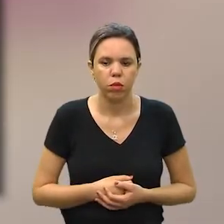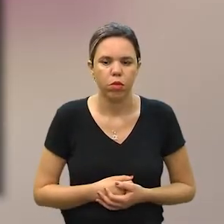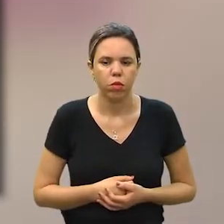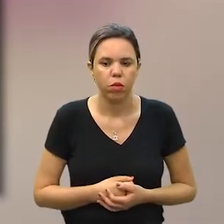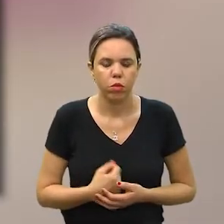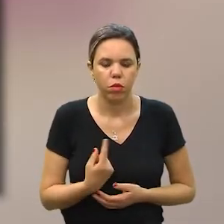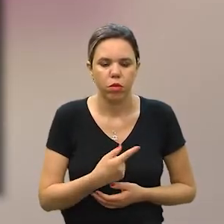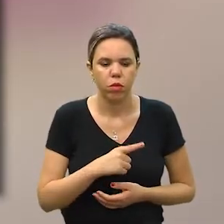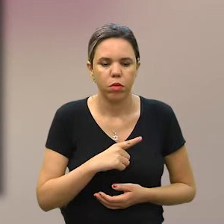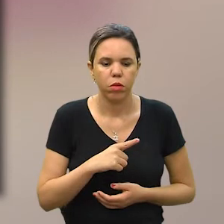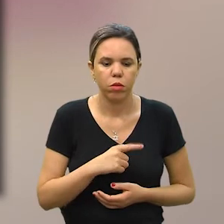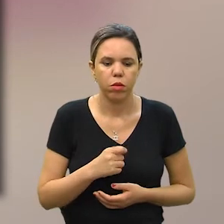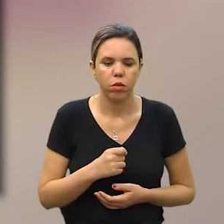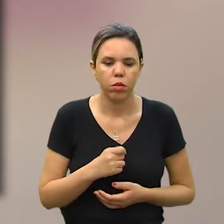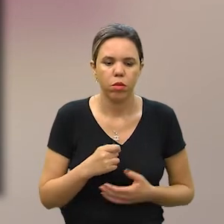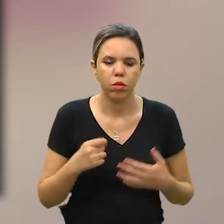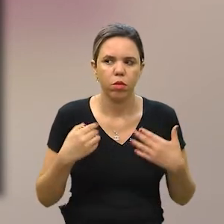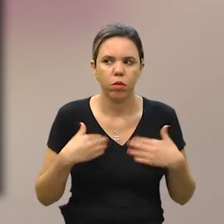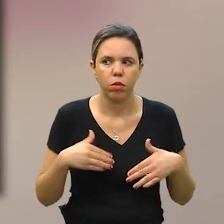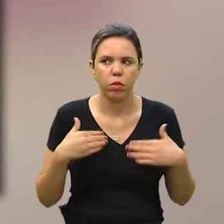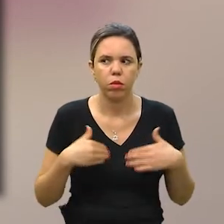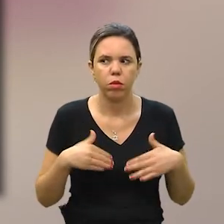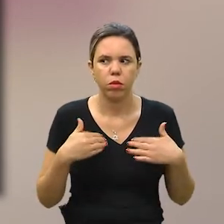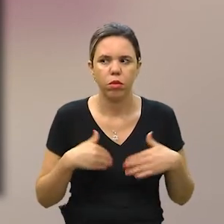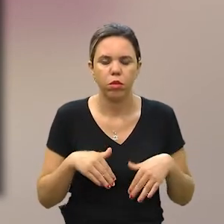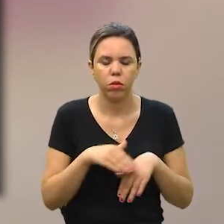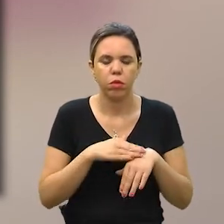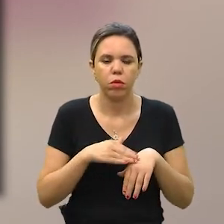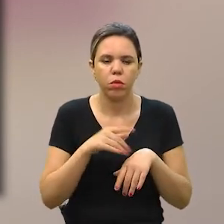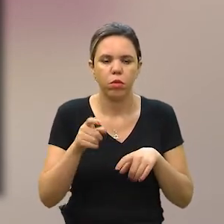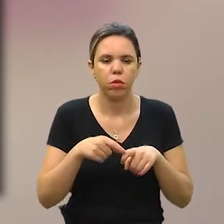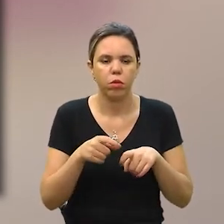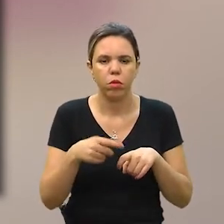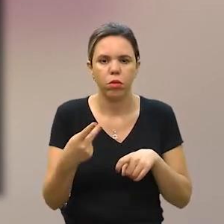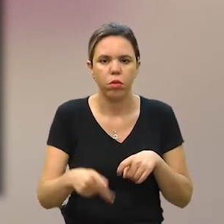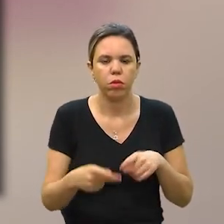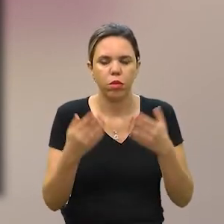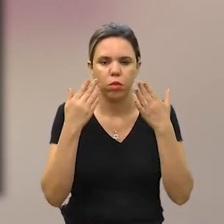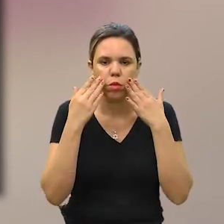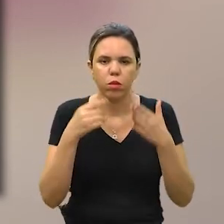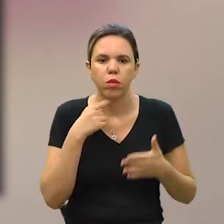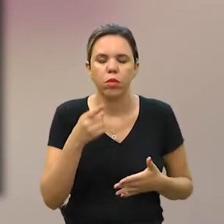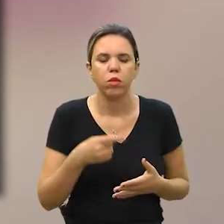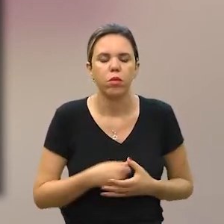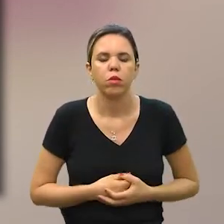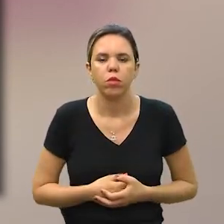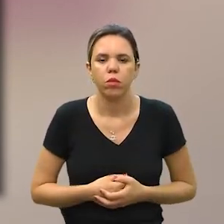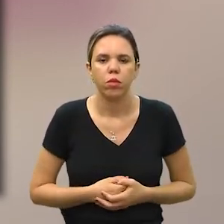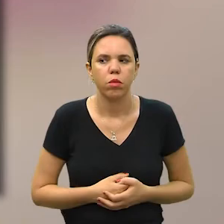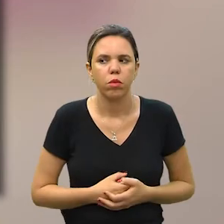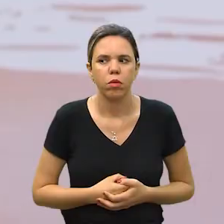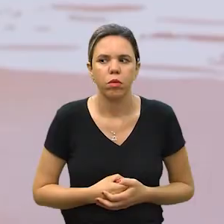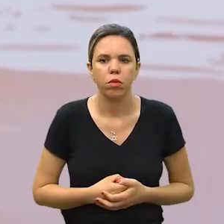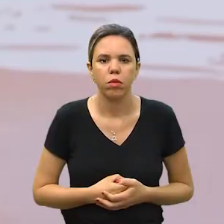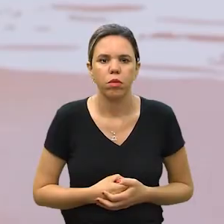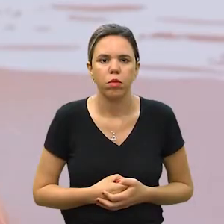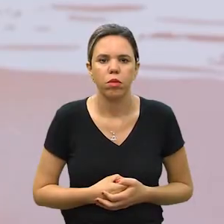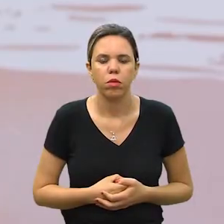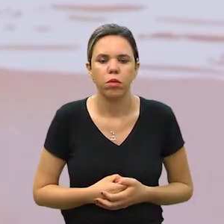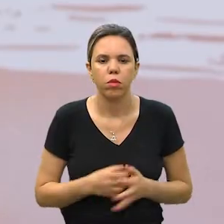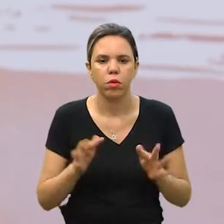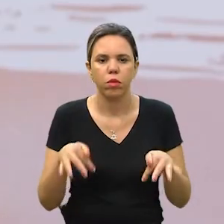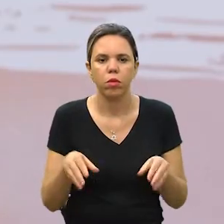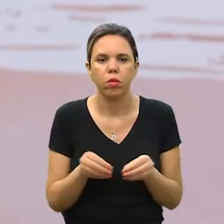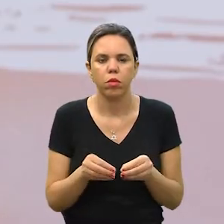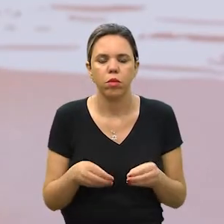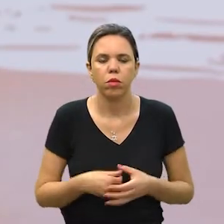Exato, não é? A gente tem que ter essa tranquilidade de estar conversando com o seu médico, expondo suas dúvidas, não é verdade? Doutora, então, para a